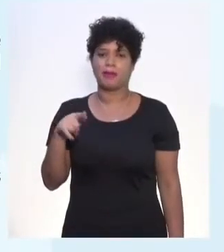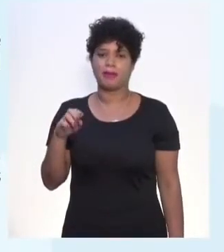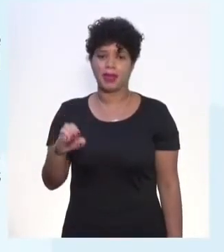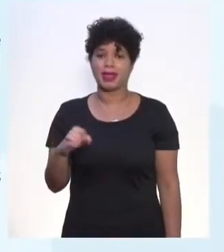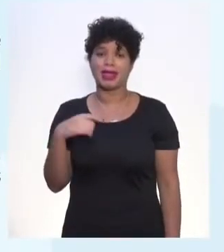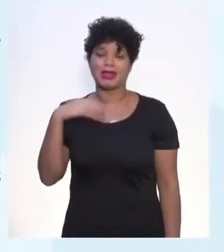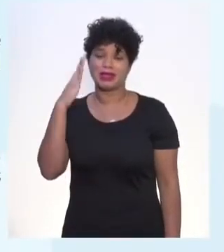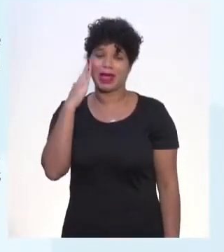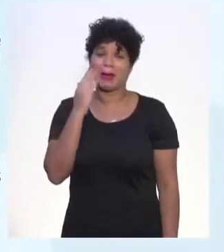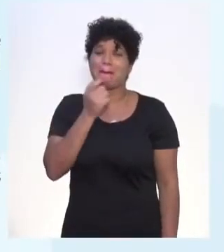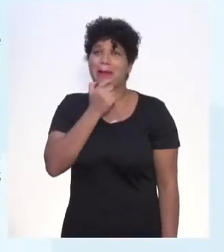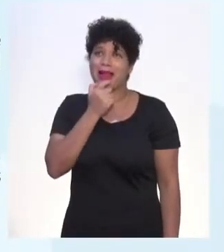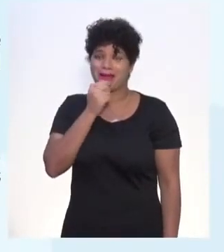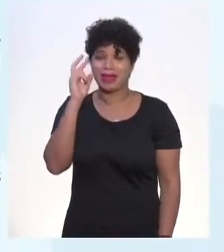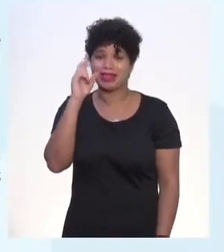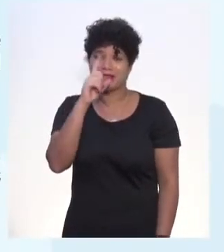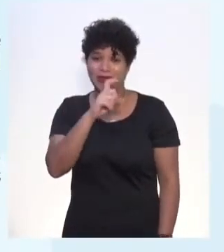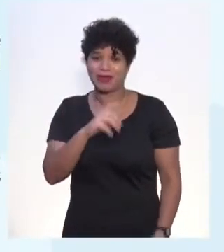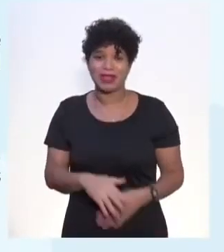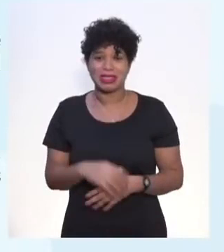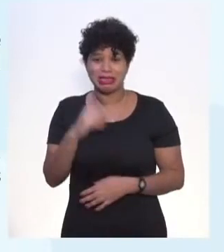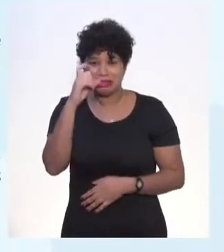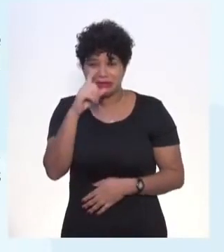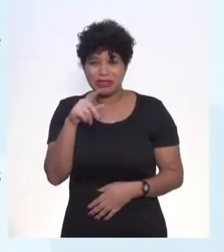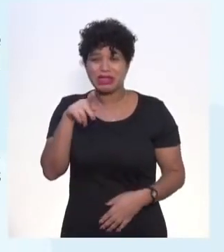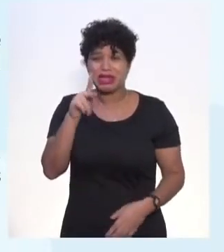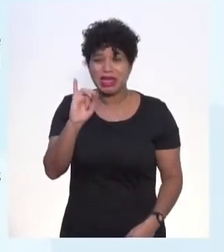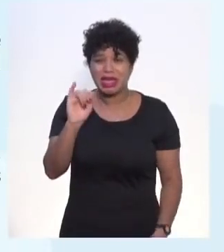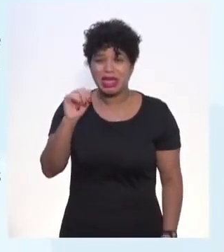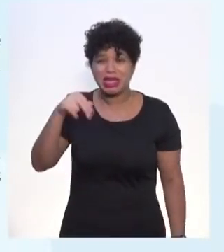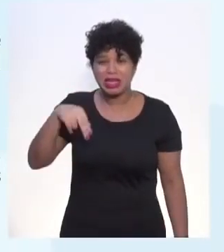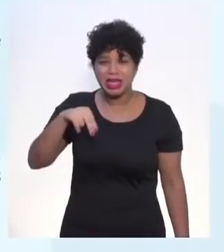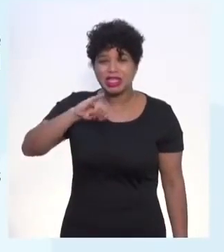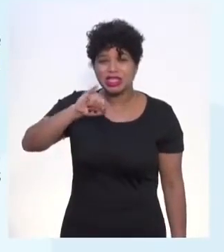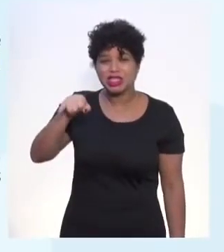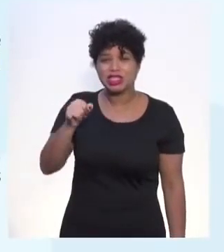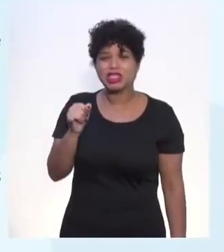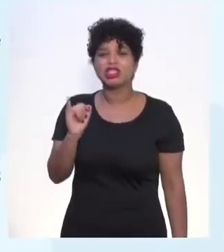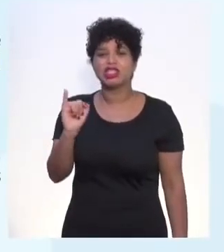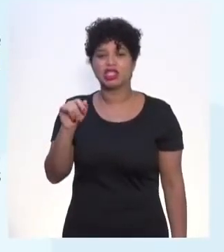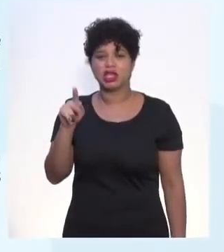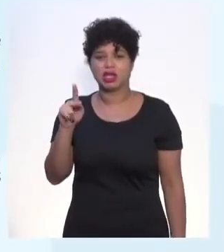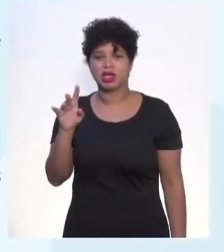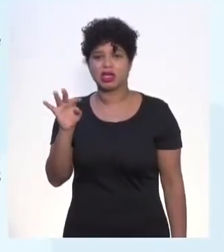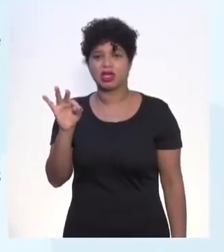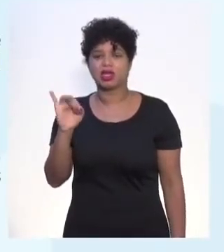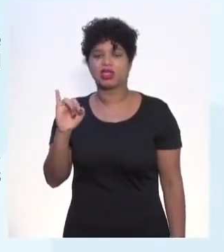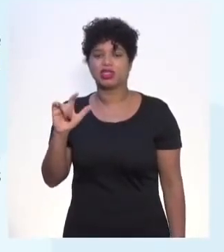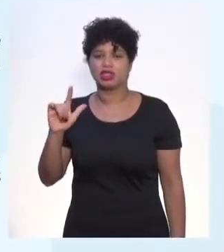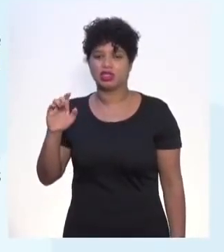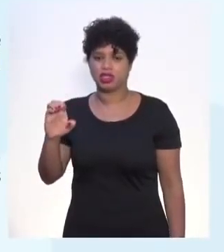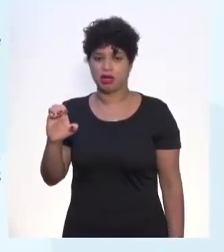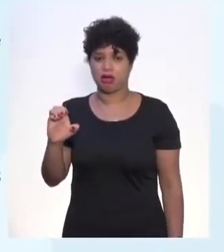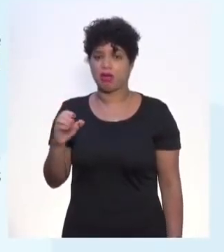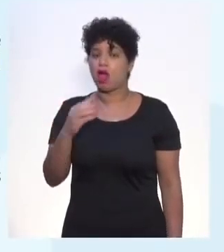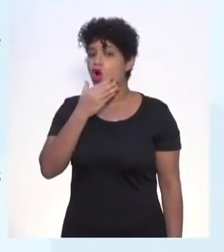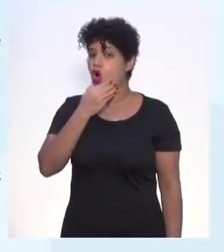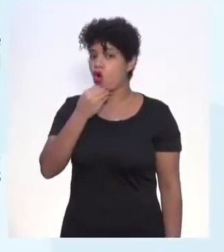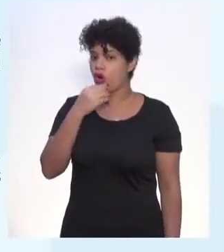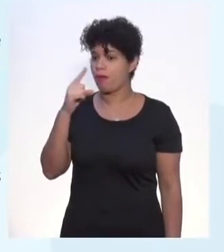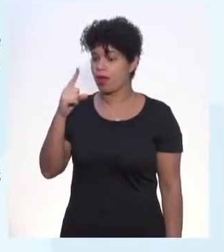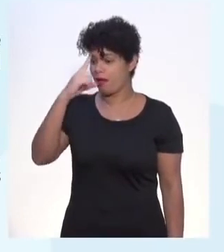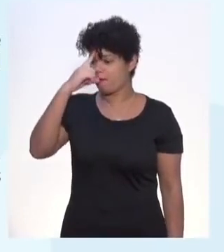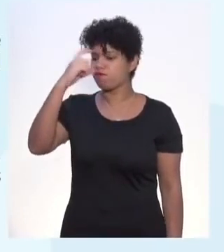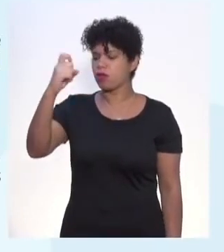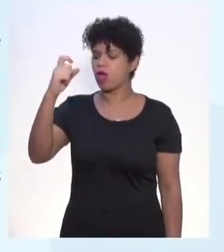gaguejar aqui, que é Kinjekitile. Tá? Este líder reuniu diversos grupos étnicos na África